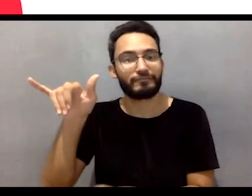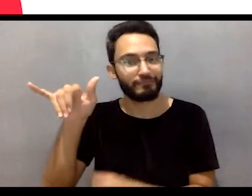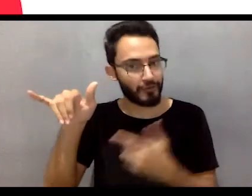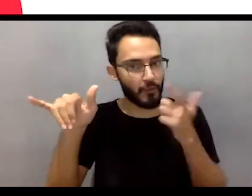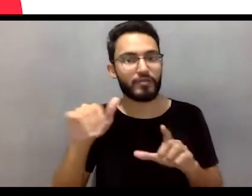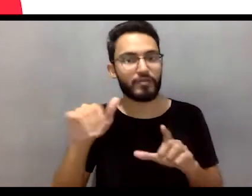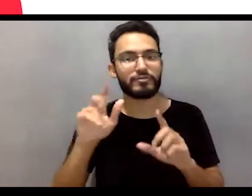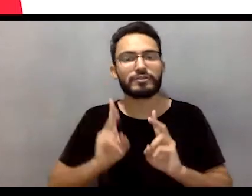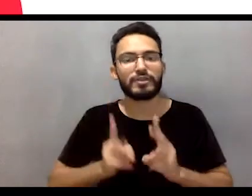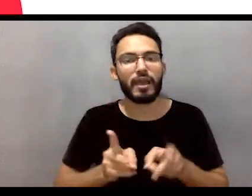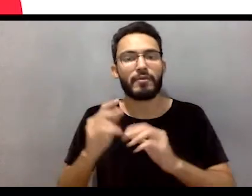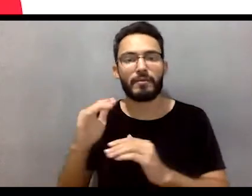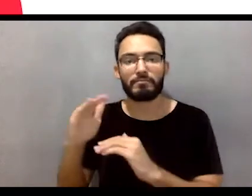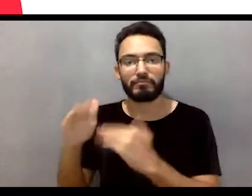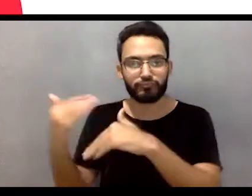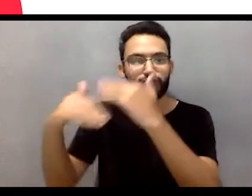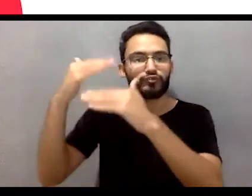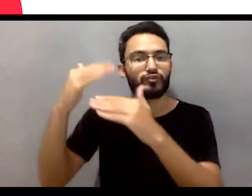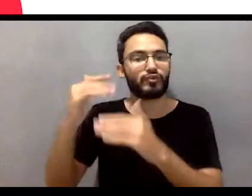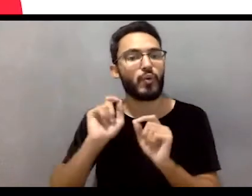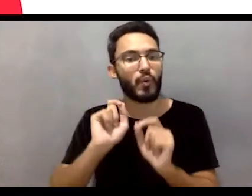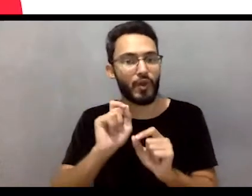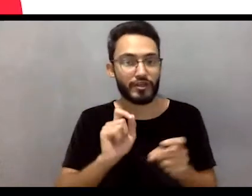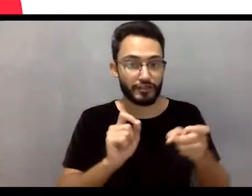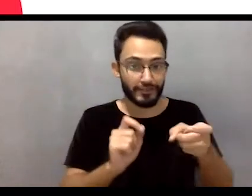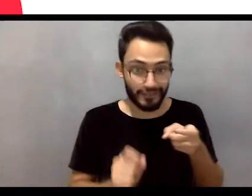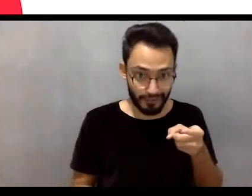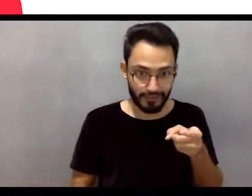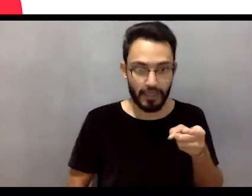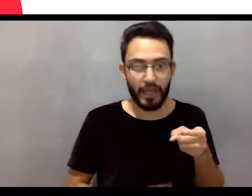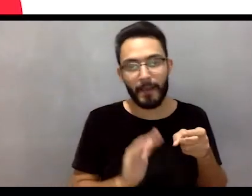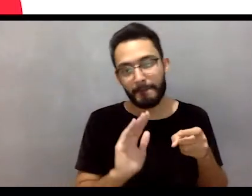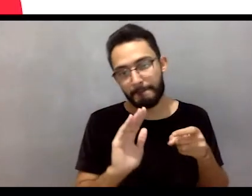a taxa de recompra de X para Y.